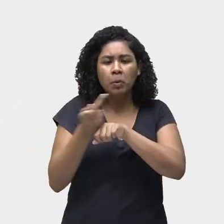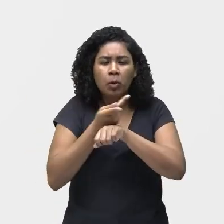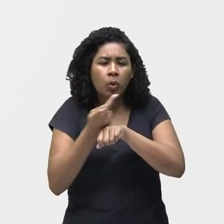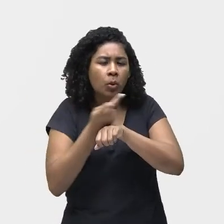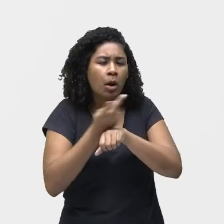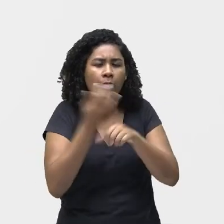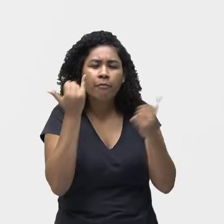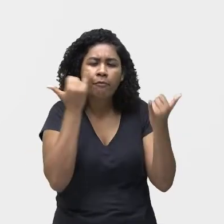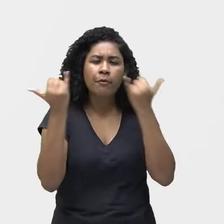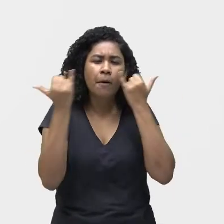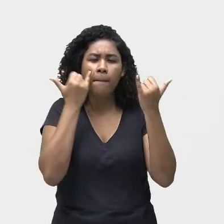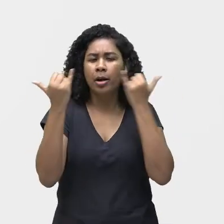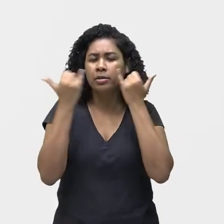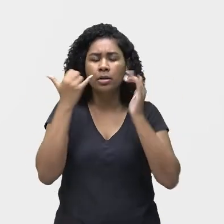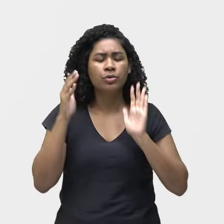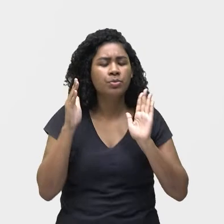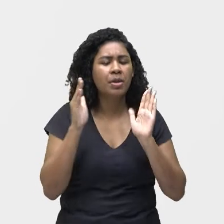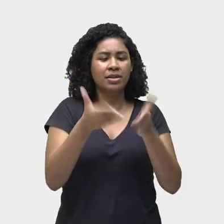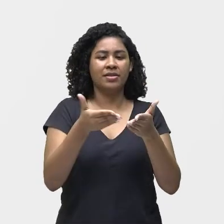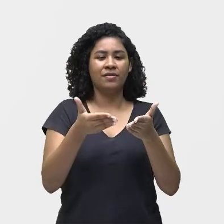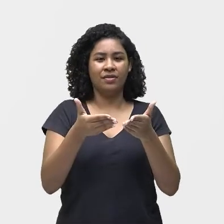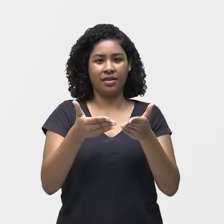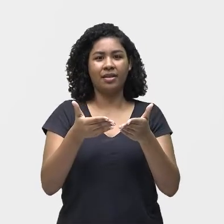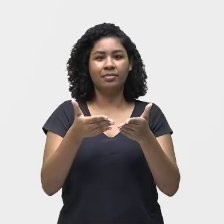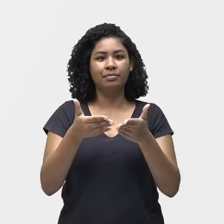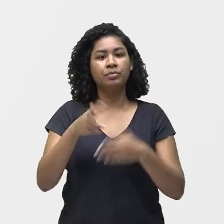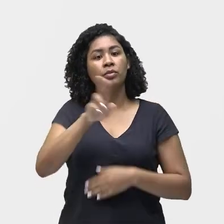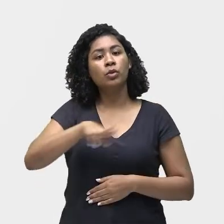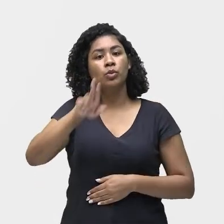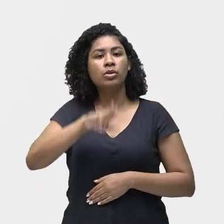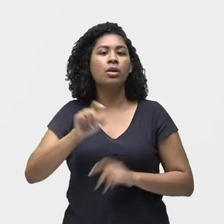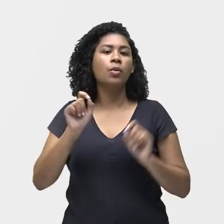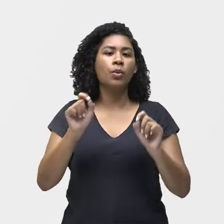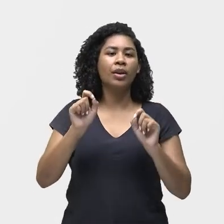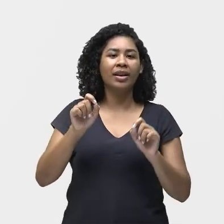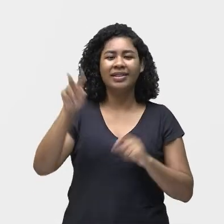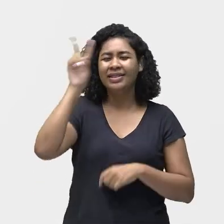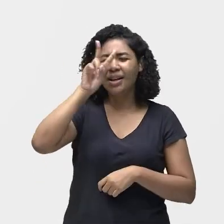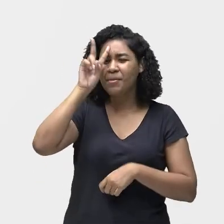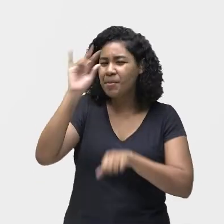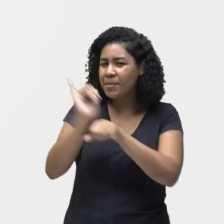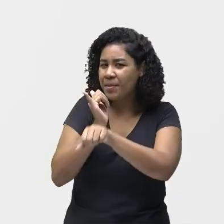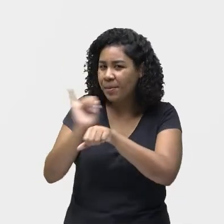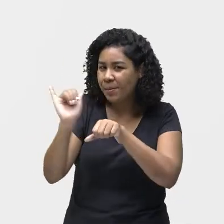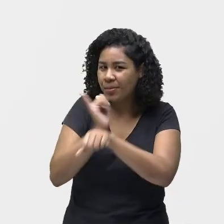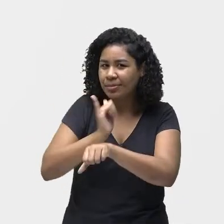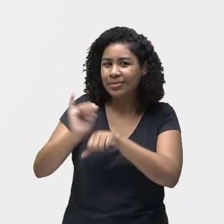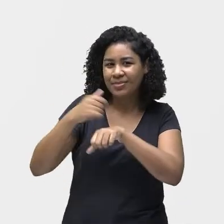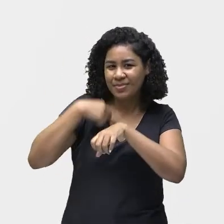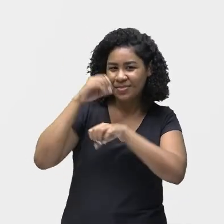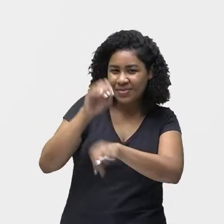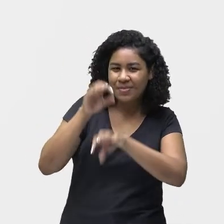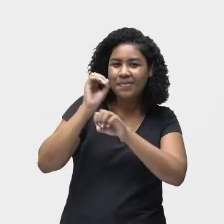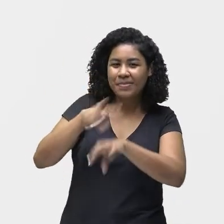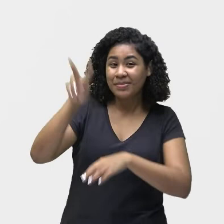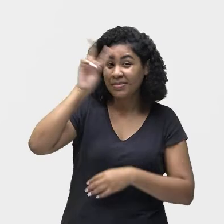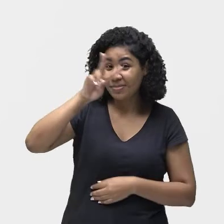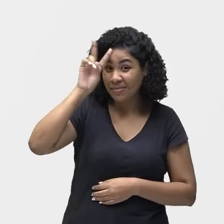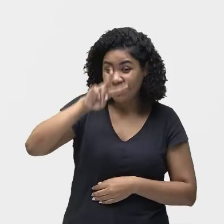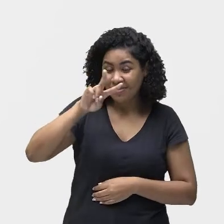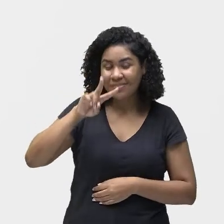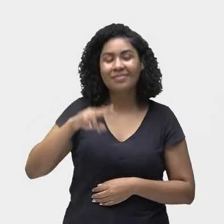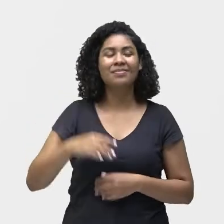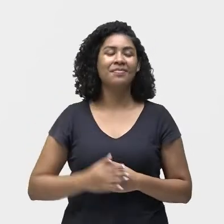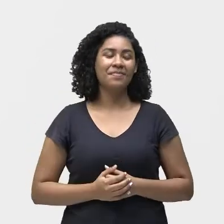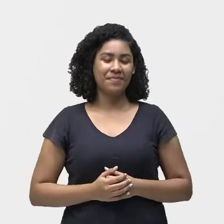obter informações específicas utilizando o quê? Aquelas técnicas que a gente já tem falado bastante para